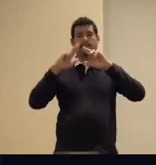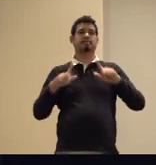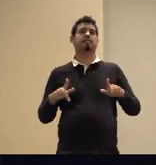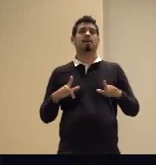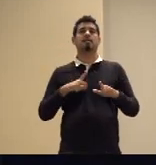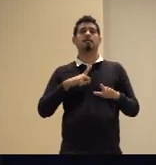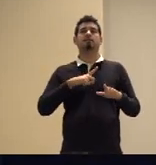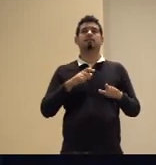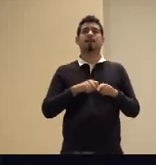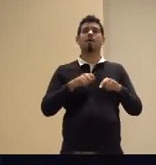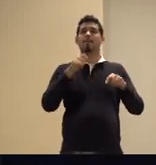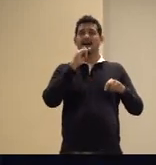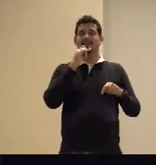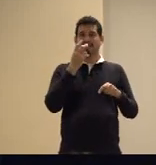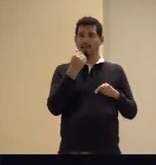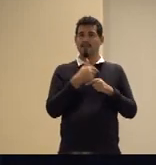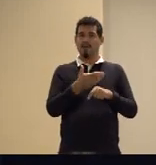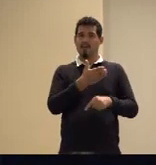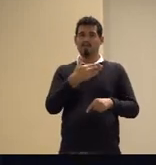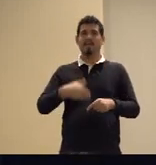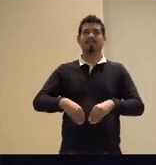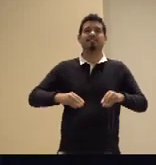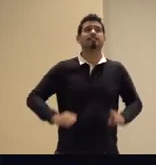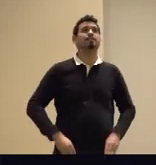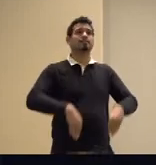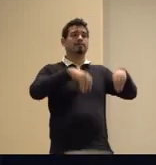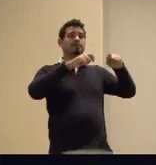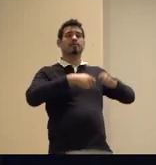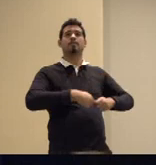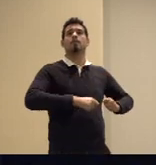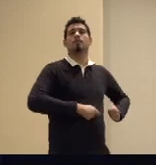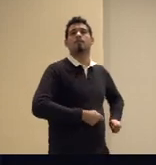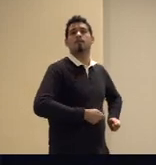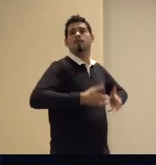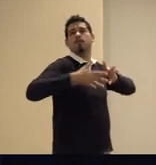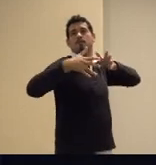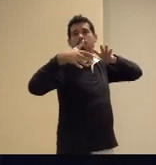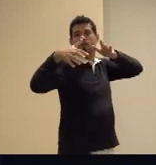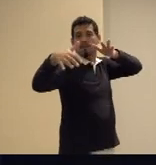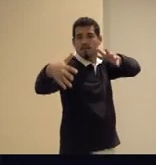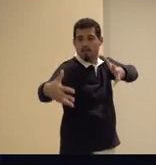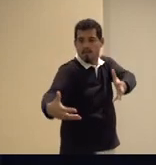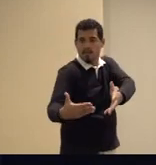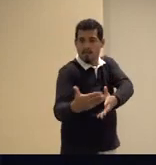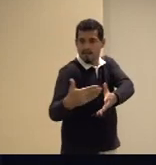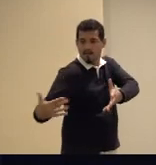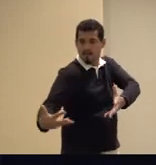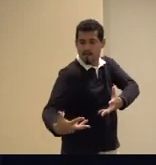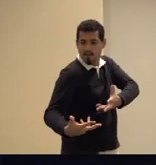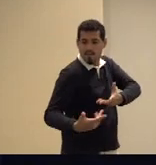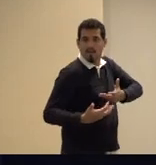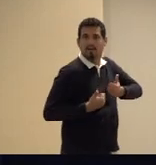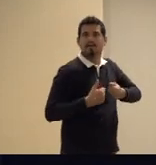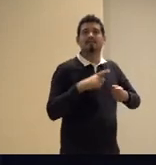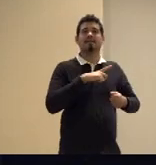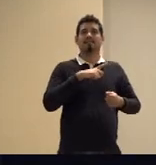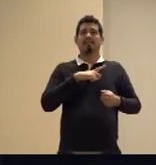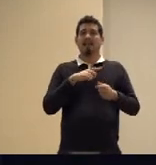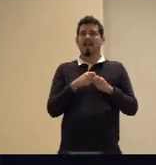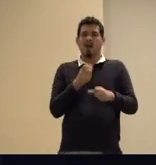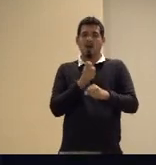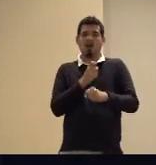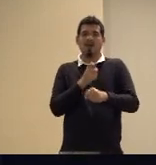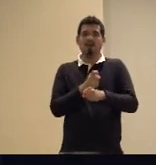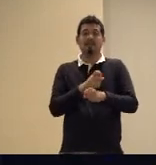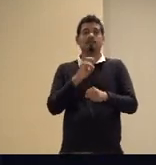jogo uma rede, se a rede tem malha fina, eu pego todos os peixinhos. Se a rede tem malha